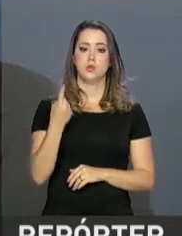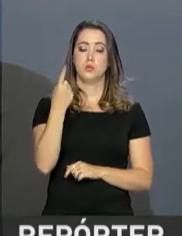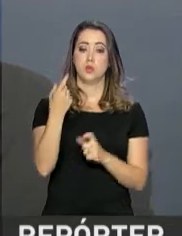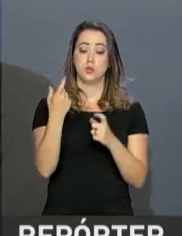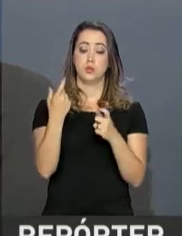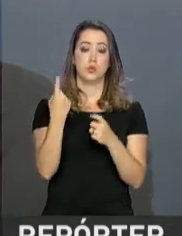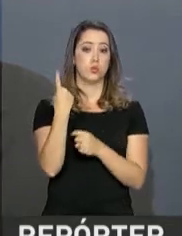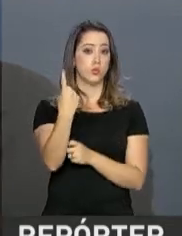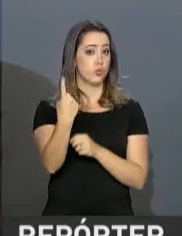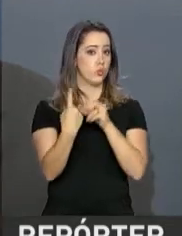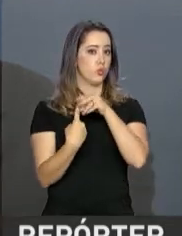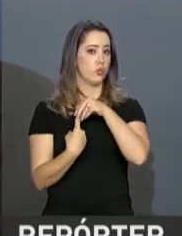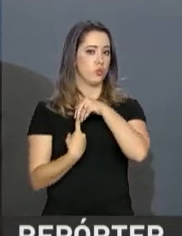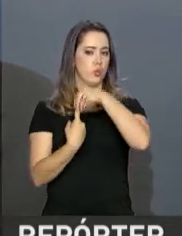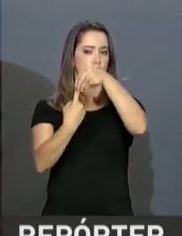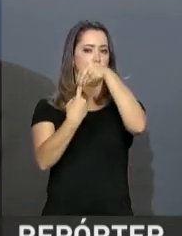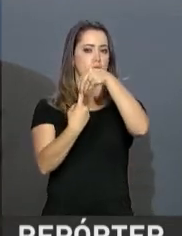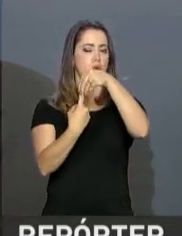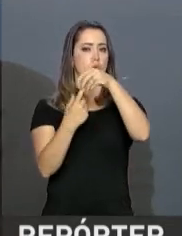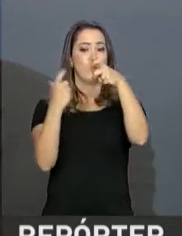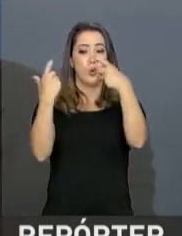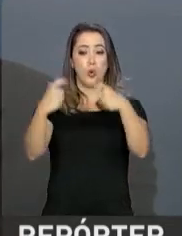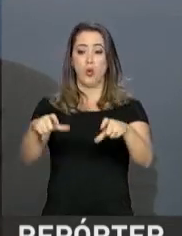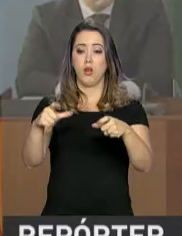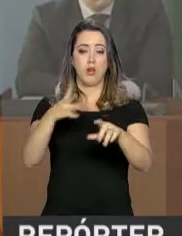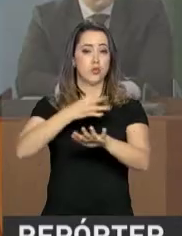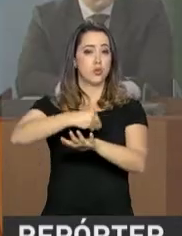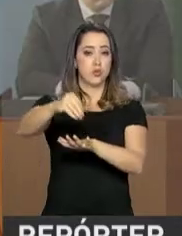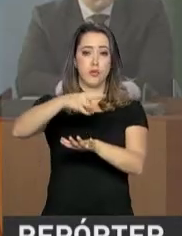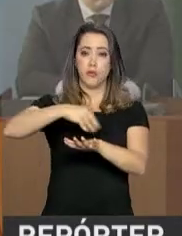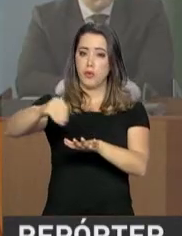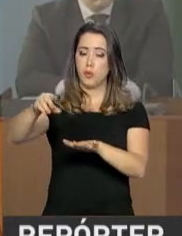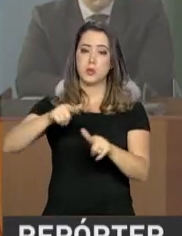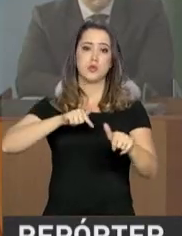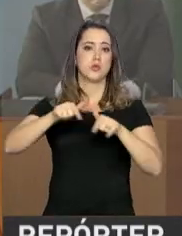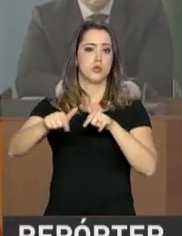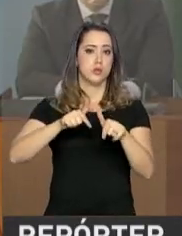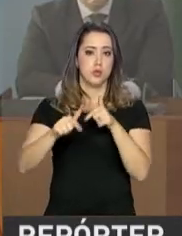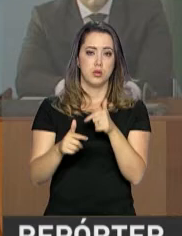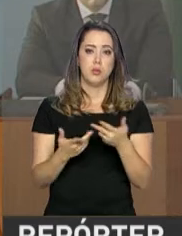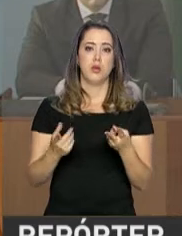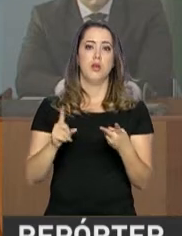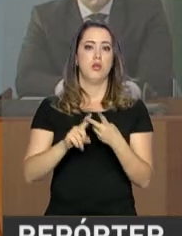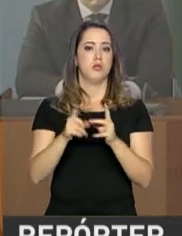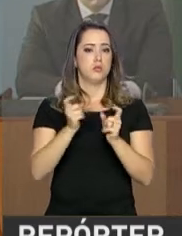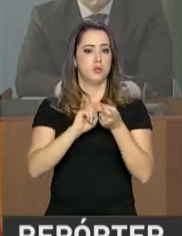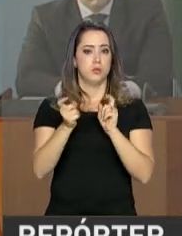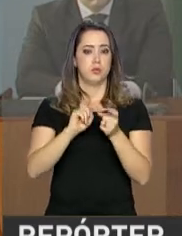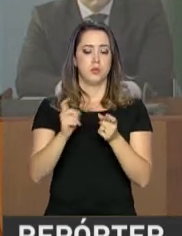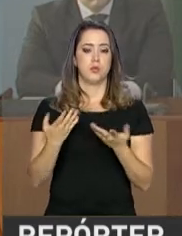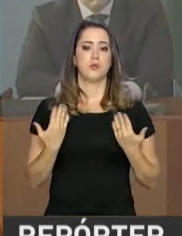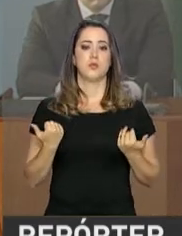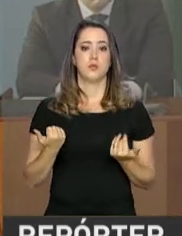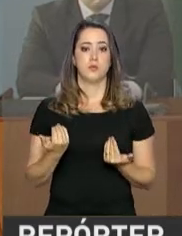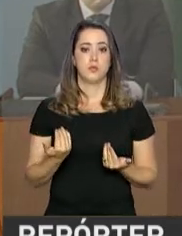um compartilhamento na ação na formulação e no planejamento